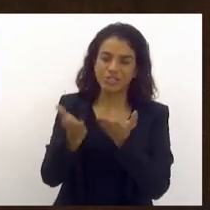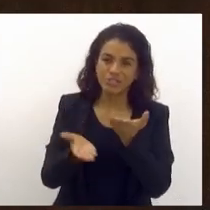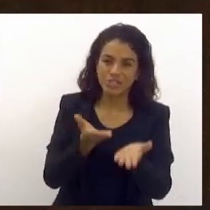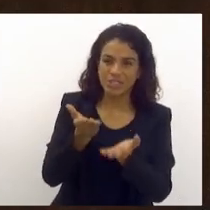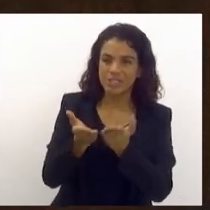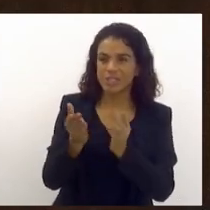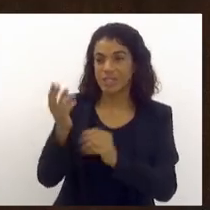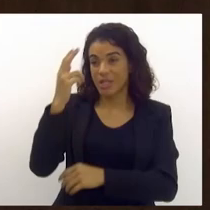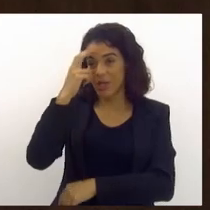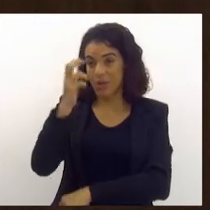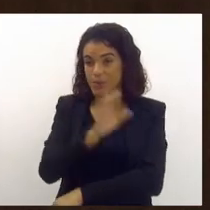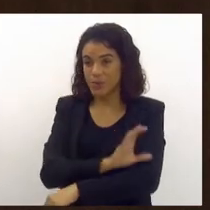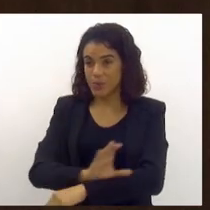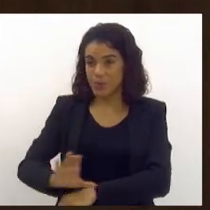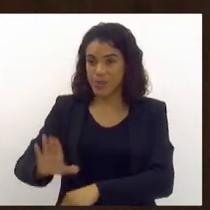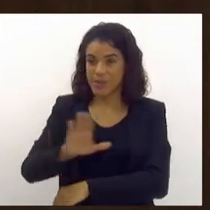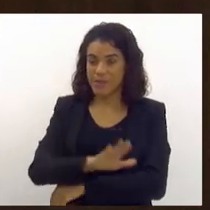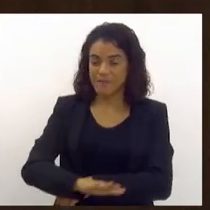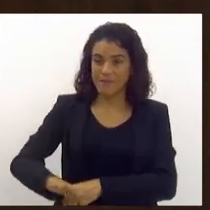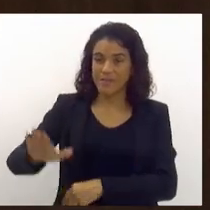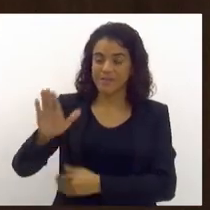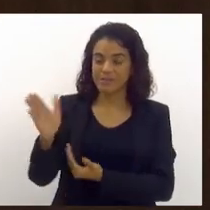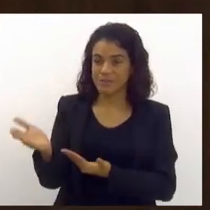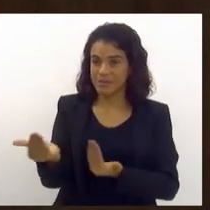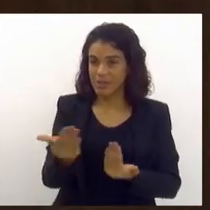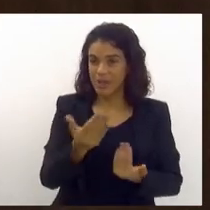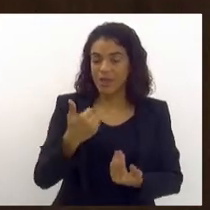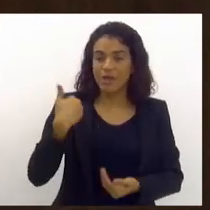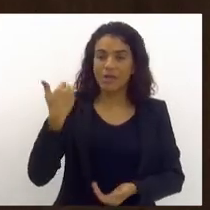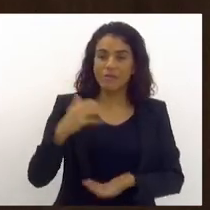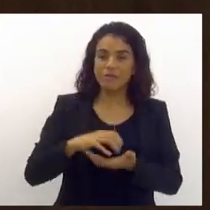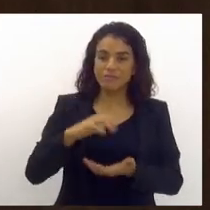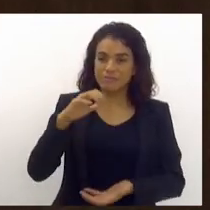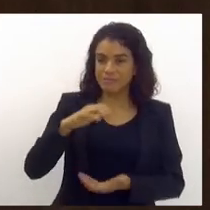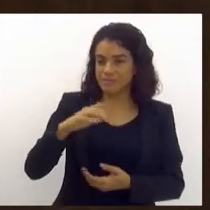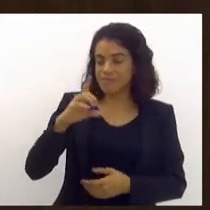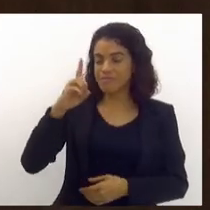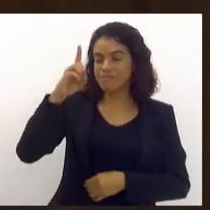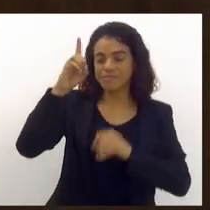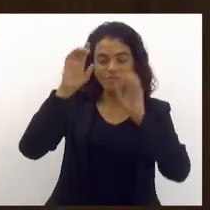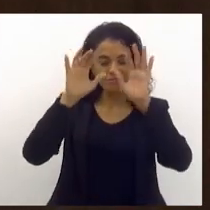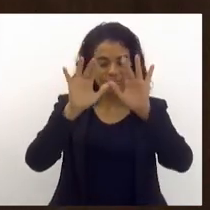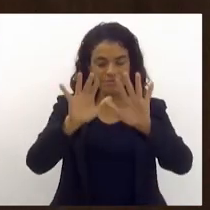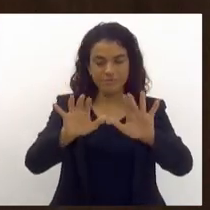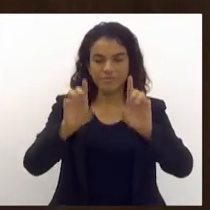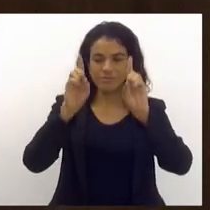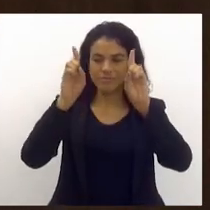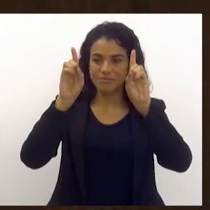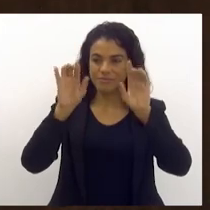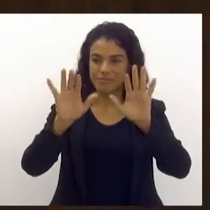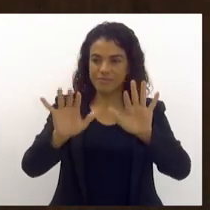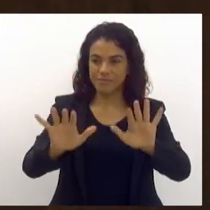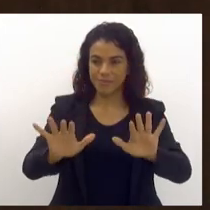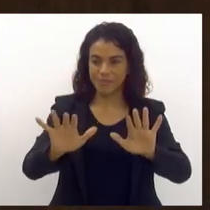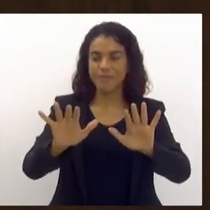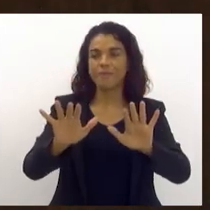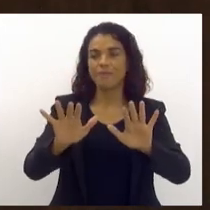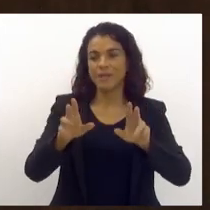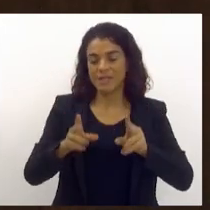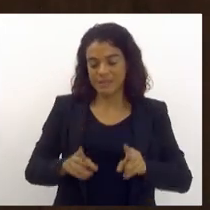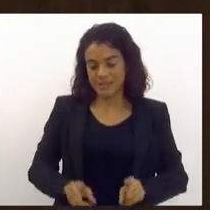da infância e juventude, do idoso. Muito obrigada, que Deus continue lhe abençoando e que o senhor continue